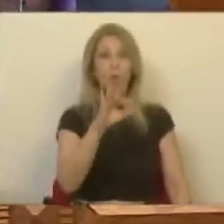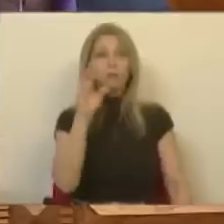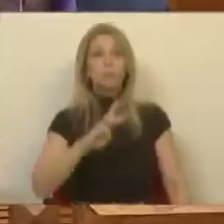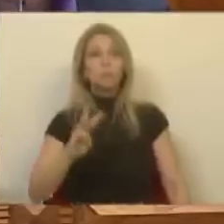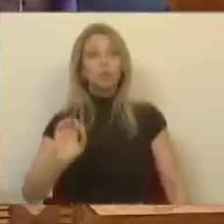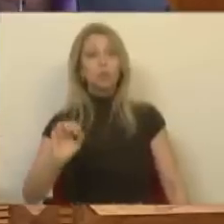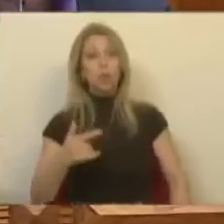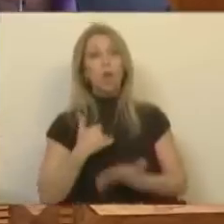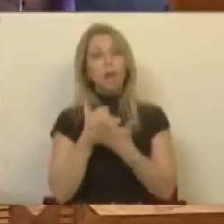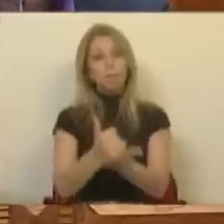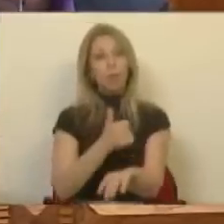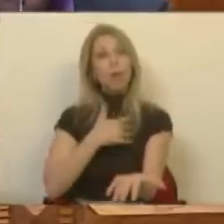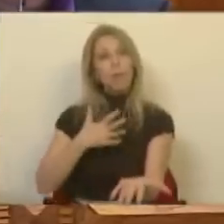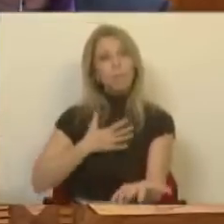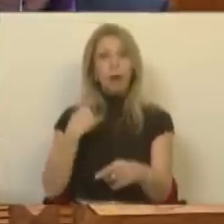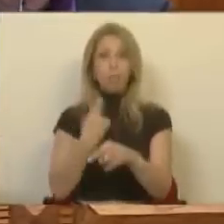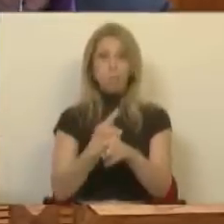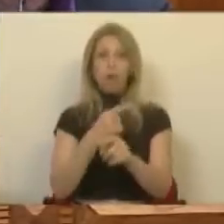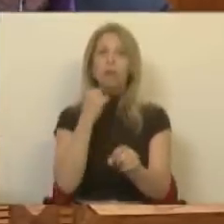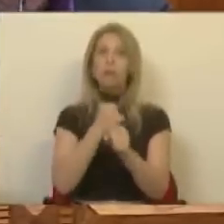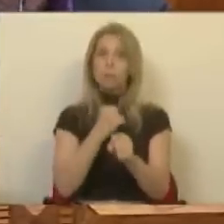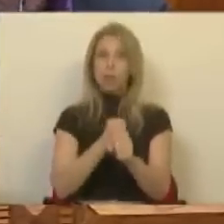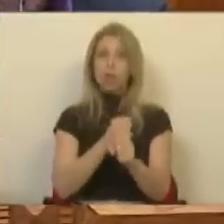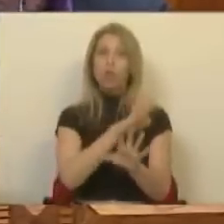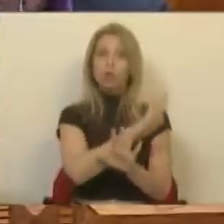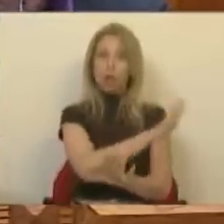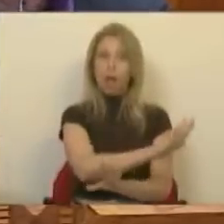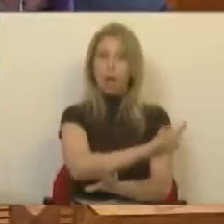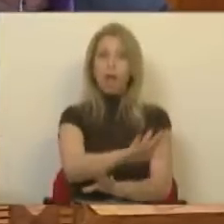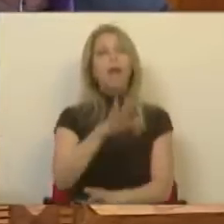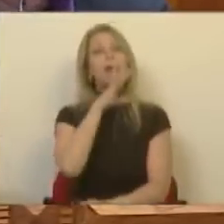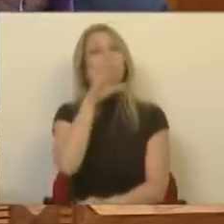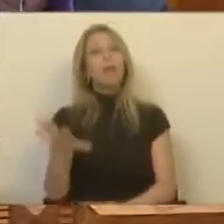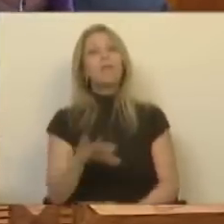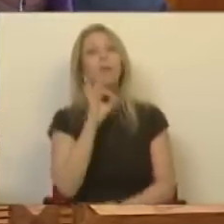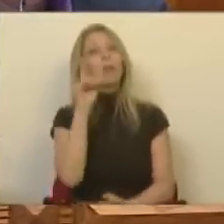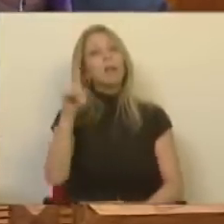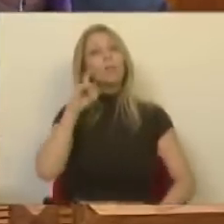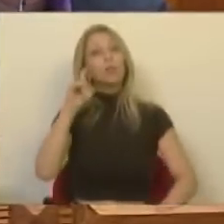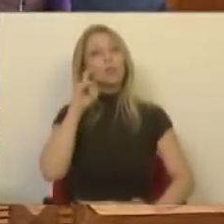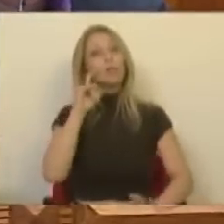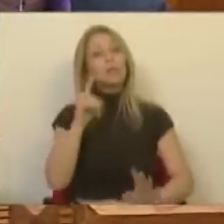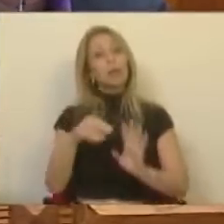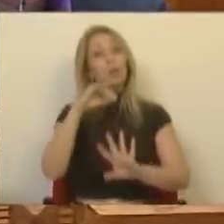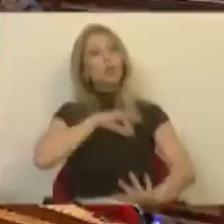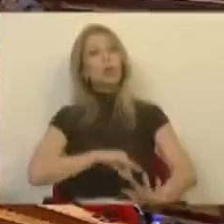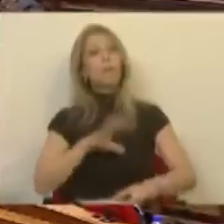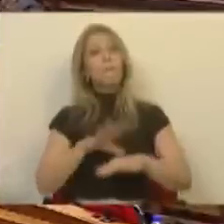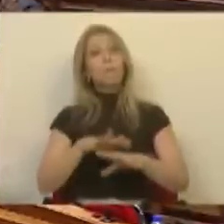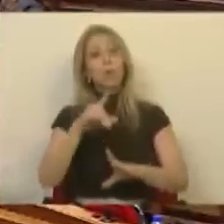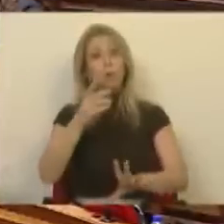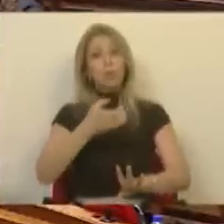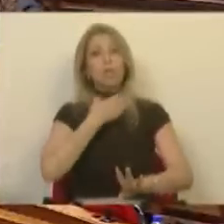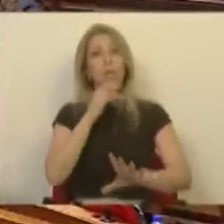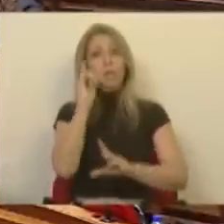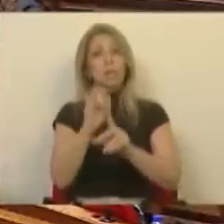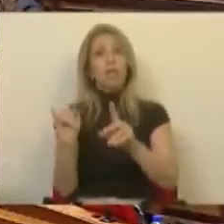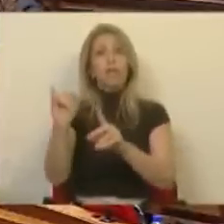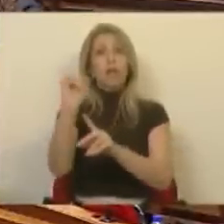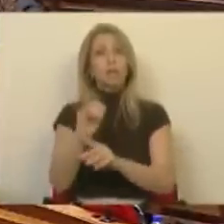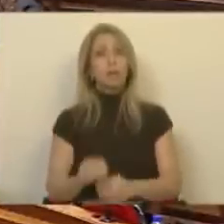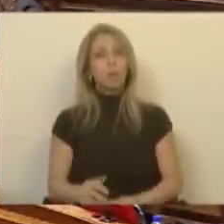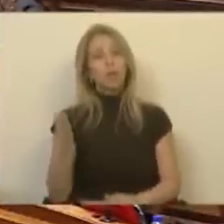as empresas a manterem os empregos e as famílias a proteger os rendimentos perante inflacionista Deputado é